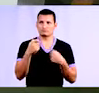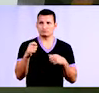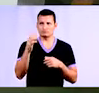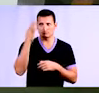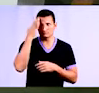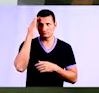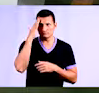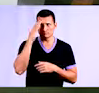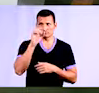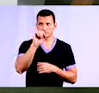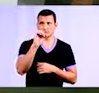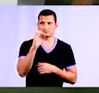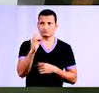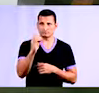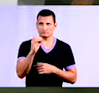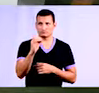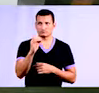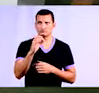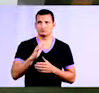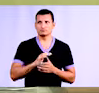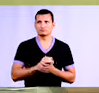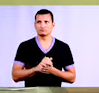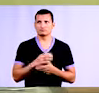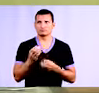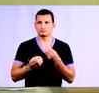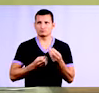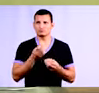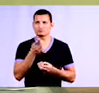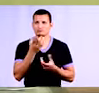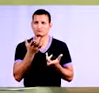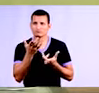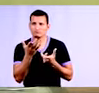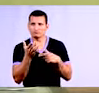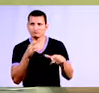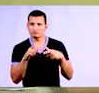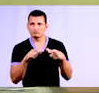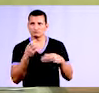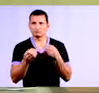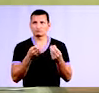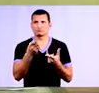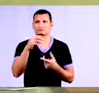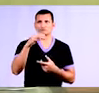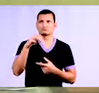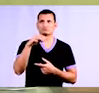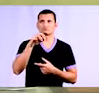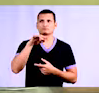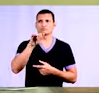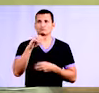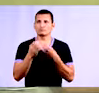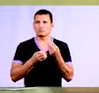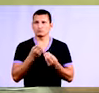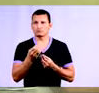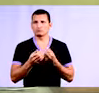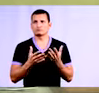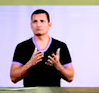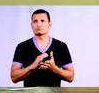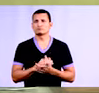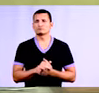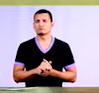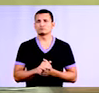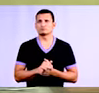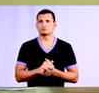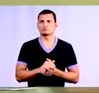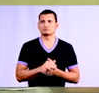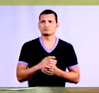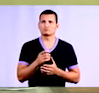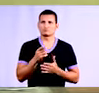que o sistema operacional, como que ele trata a memória e de que maneira você pode, vamos dizer assim, fazer